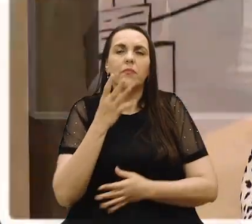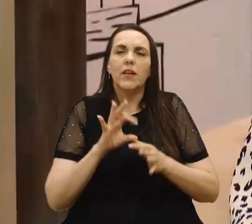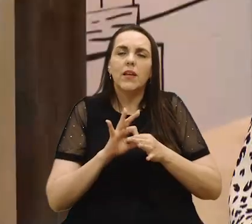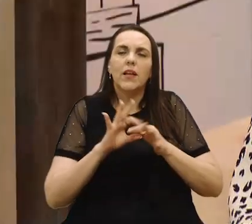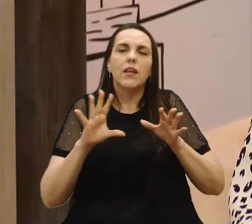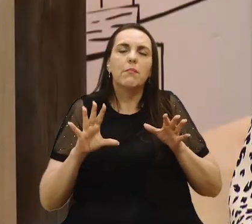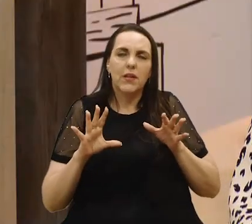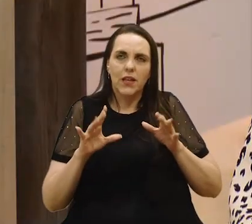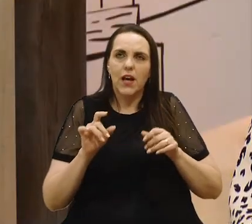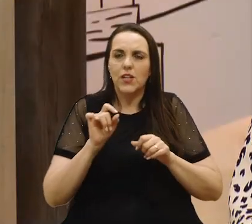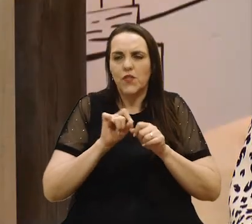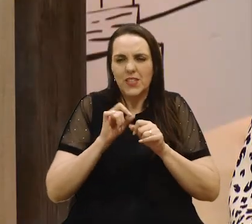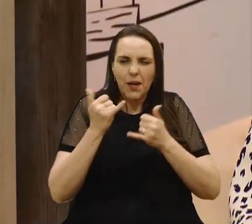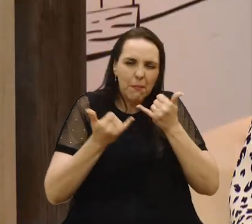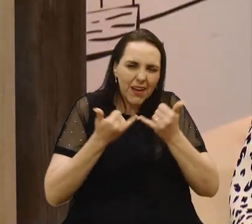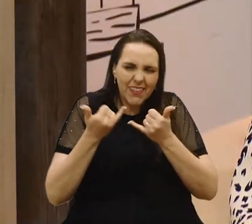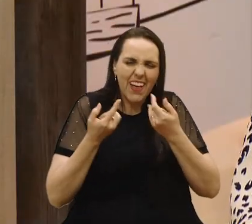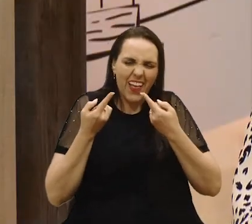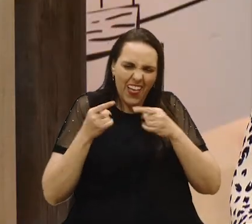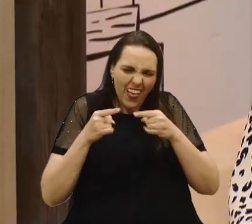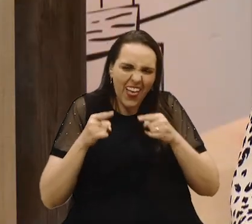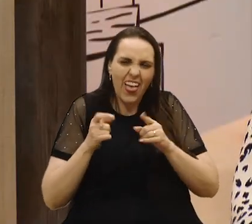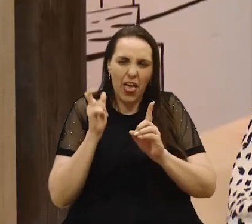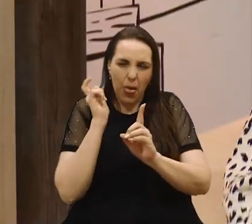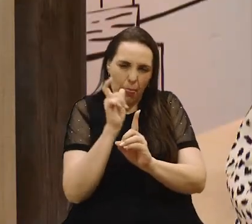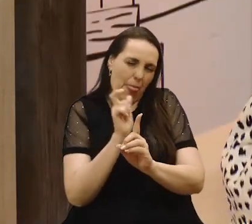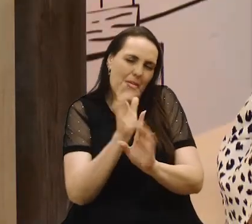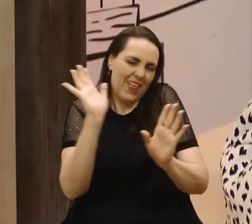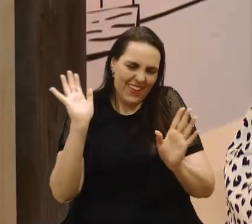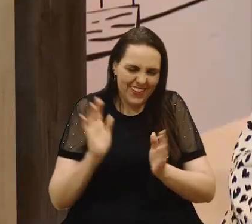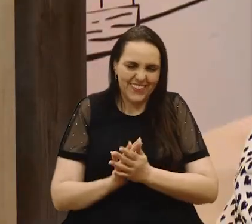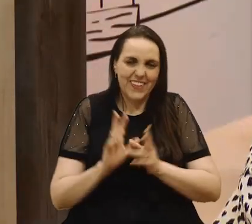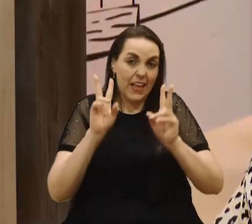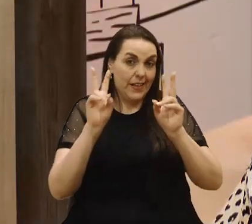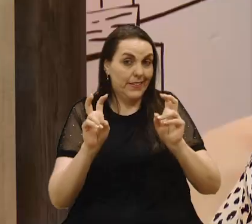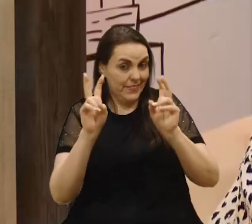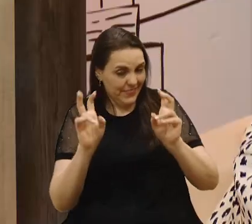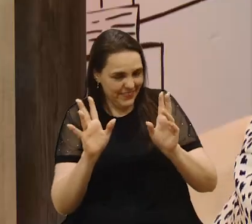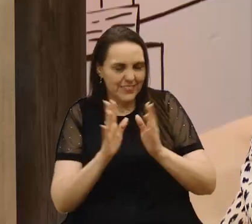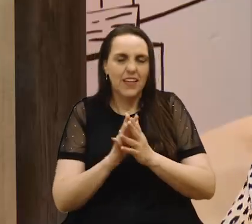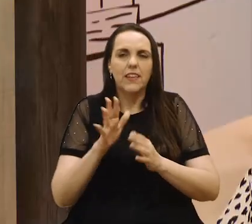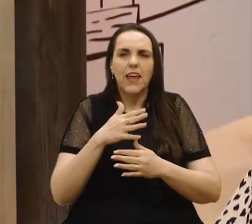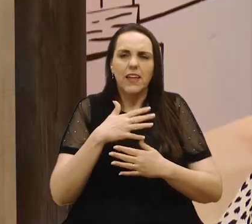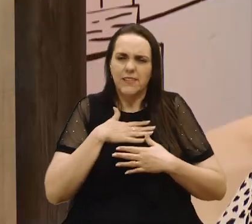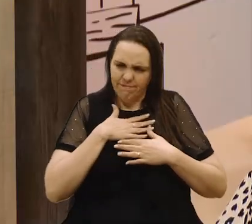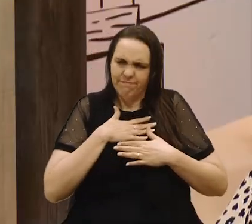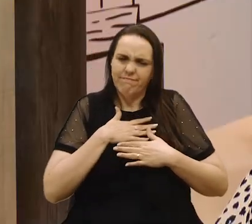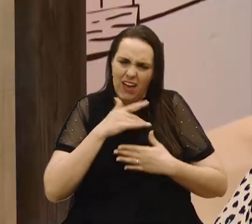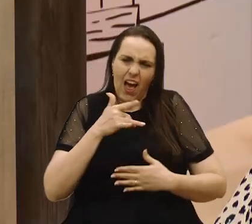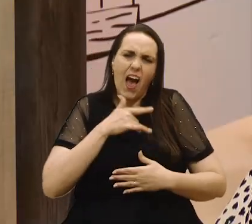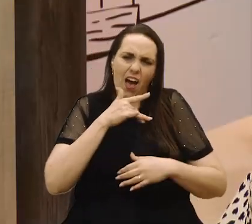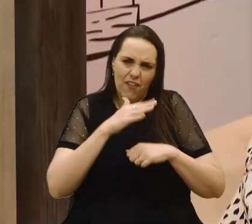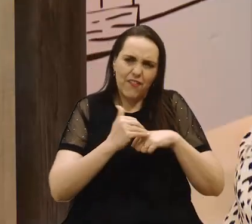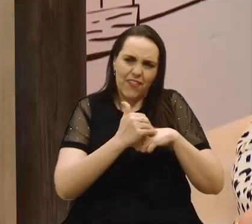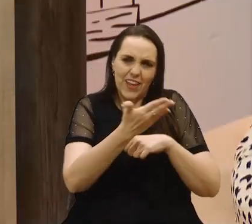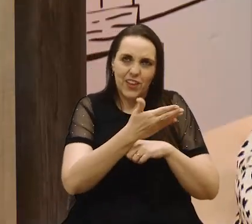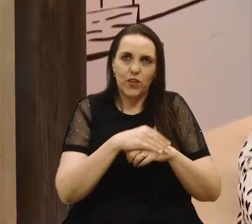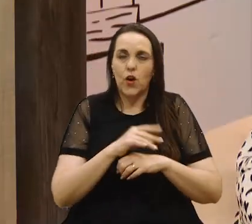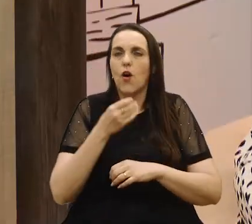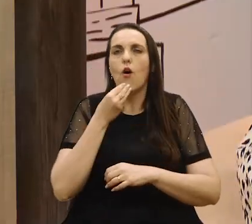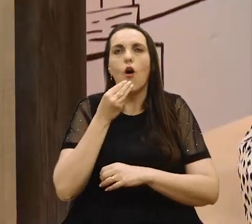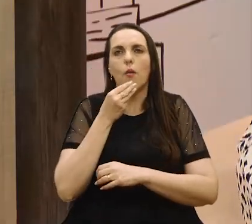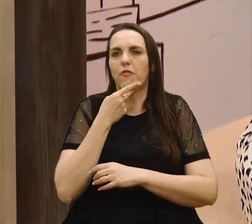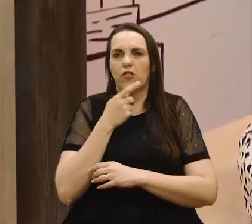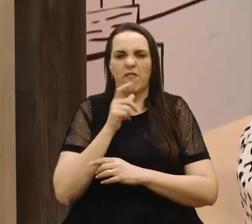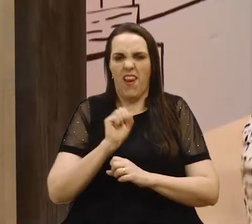essa liberdade de fazer essas brincadeiras e de ofender, vamos dizer Entre assim, aspas, né? Claro. Porque existe um afeto. Claro. Claro, a gente não tá